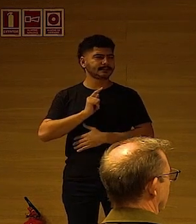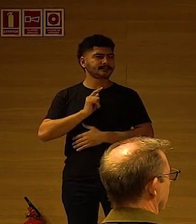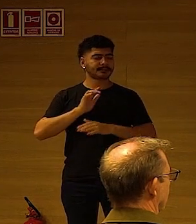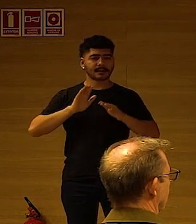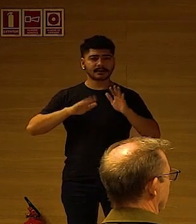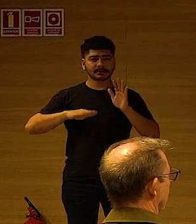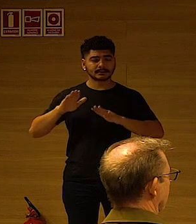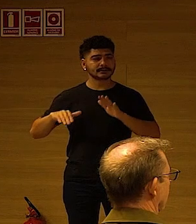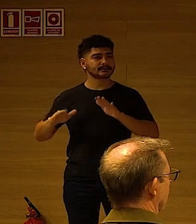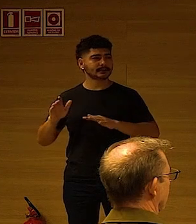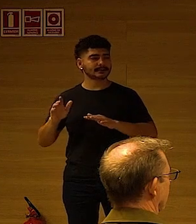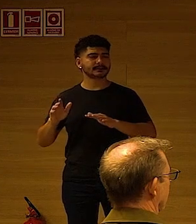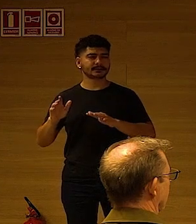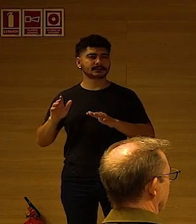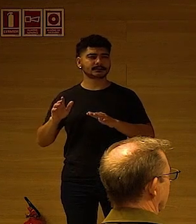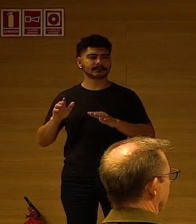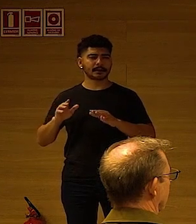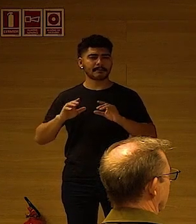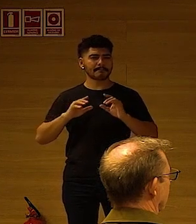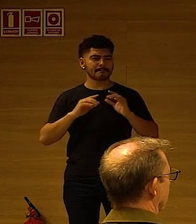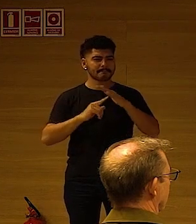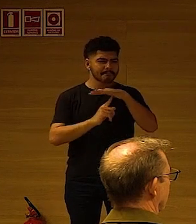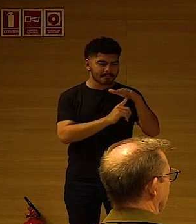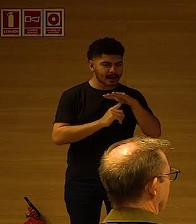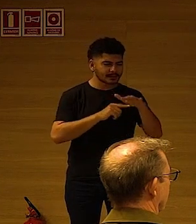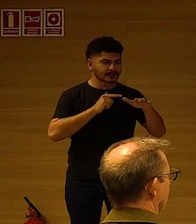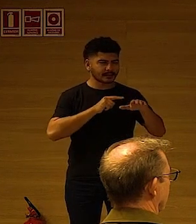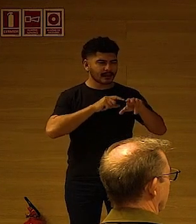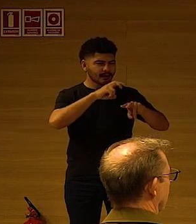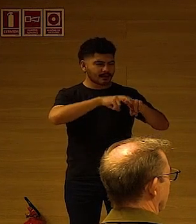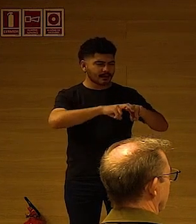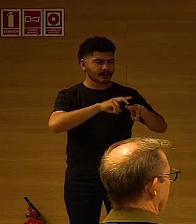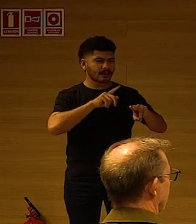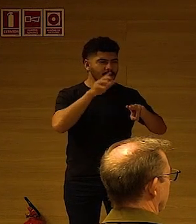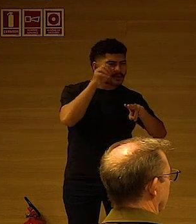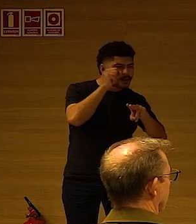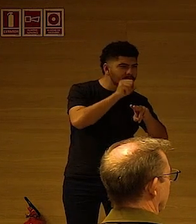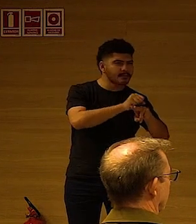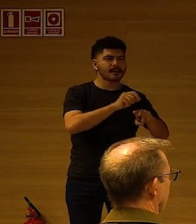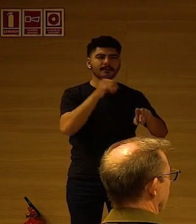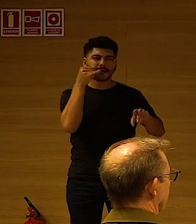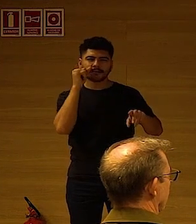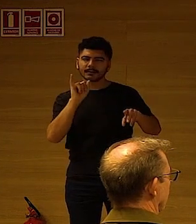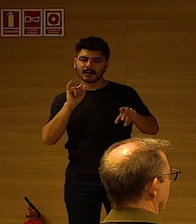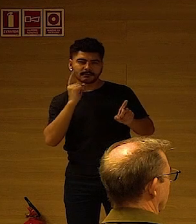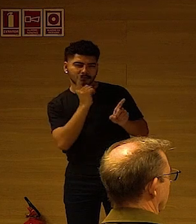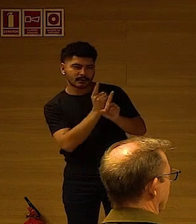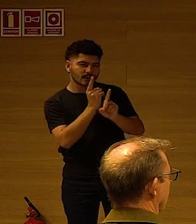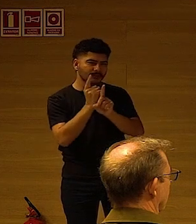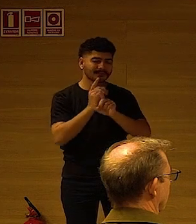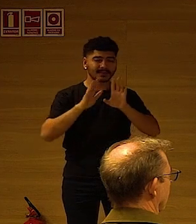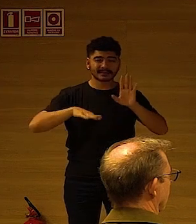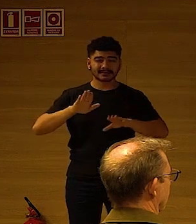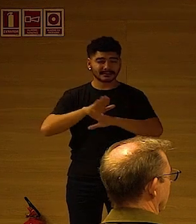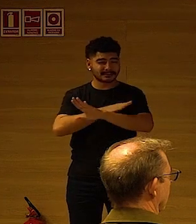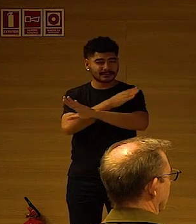às vezes dormir em banco de praça para não ser localizado, às vezes passar o dia inteiro sem